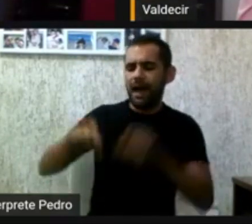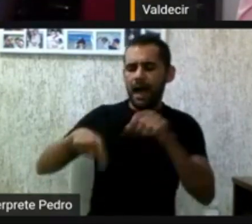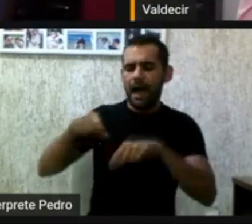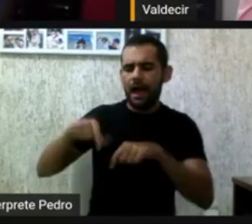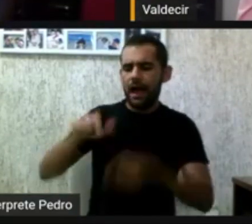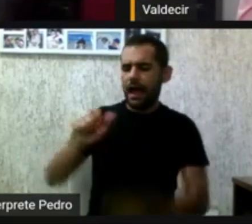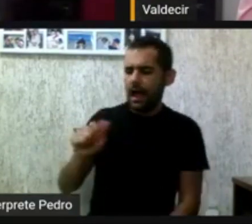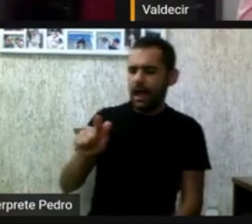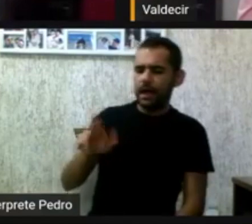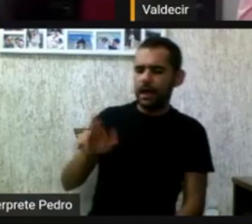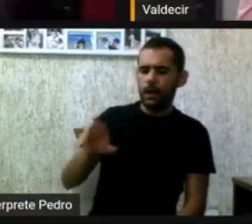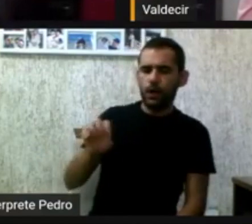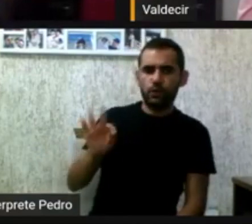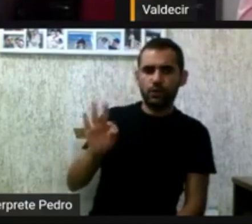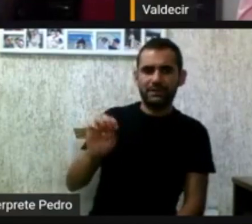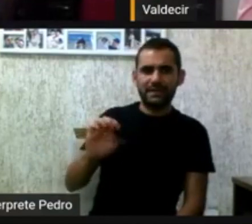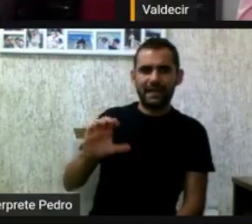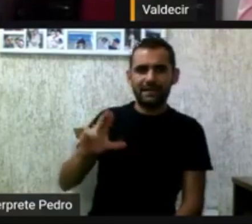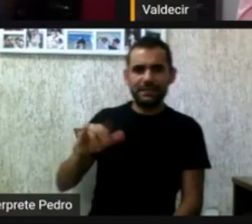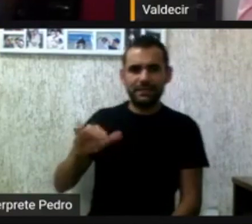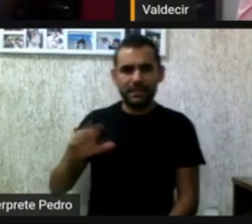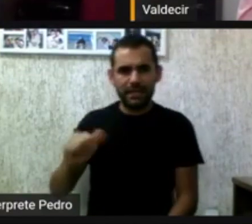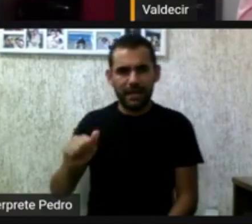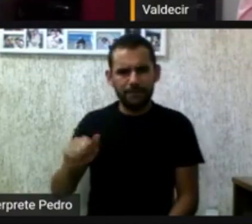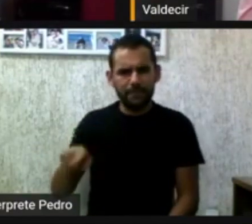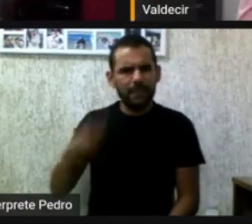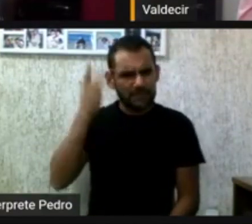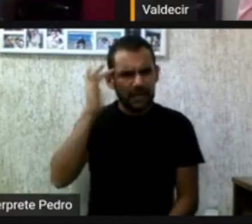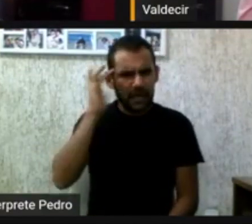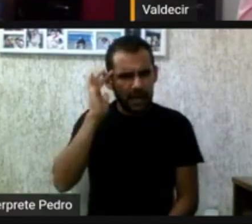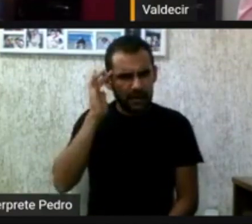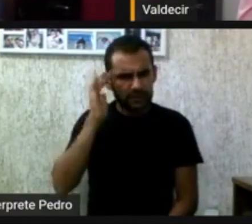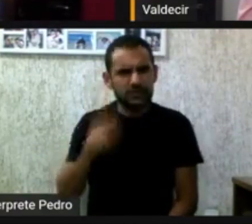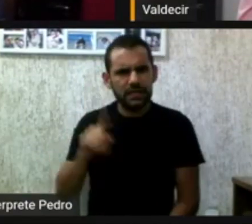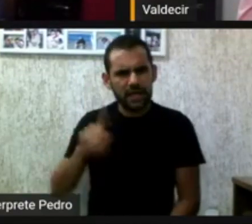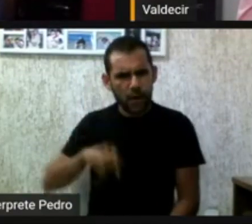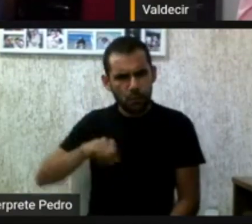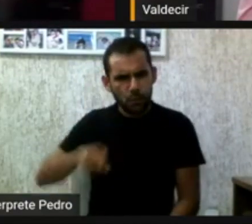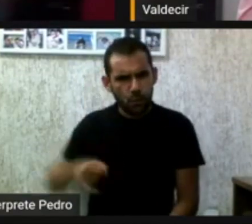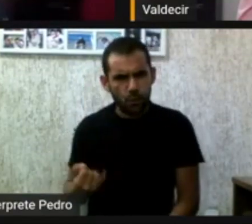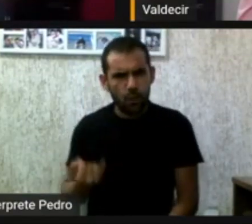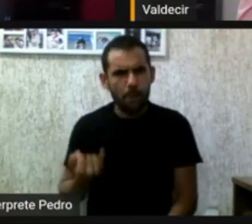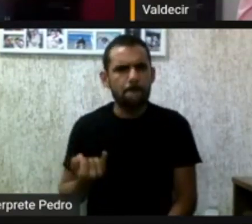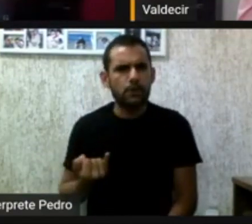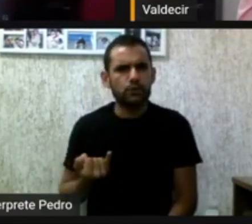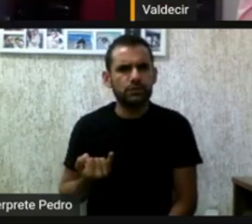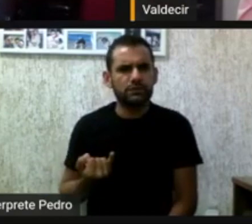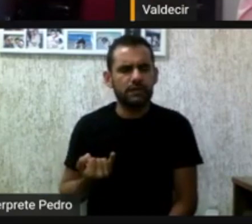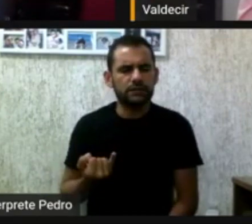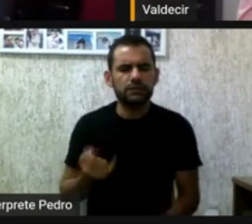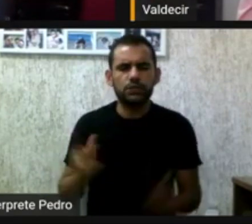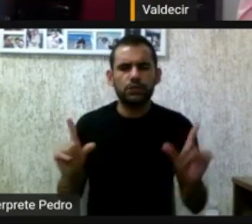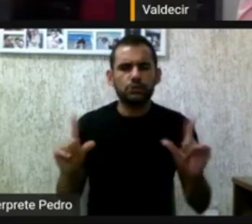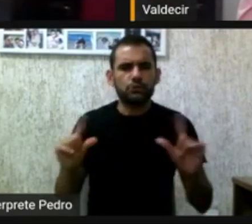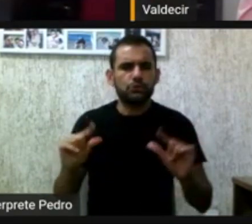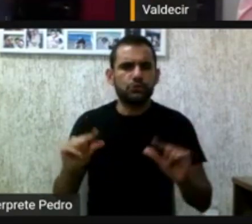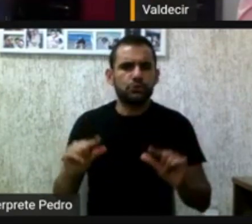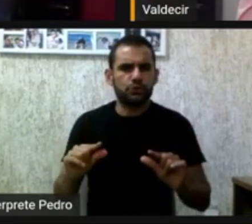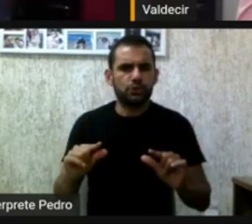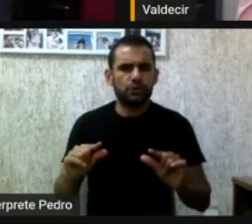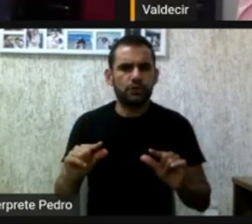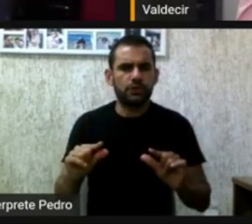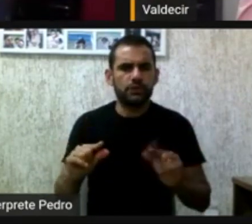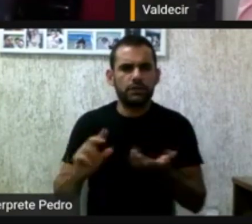em agronegócio. Você acha que isso vai ser uma oportunidade aí de diminuir essa evasão escolar?